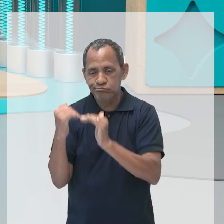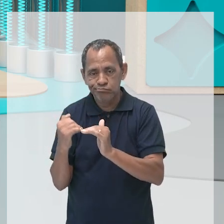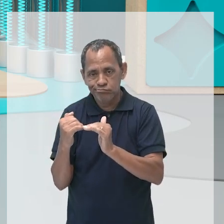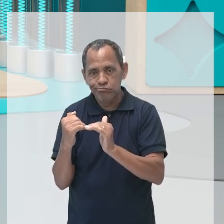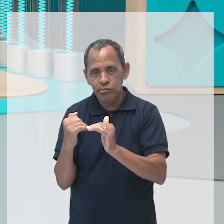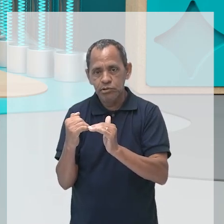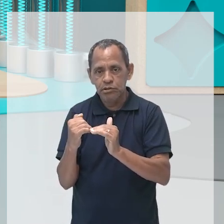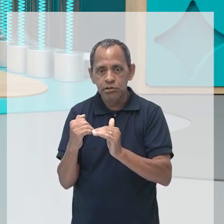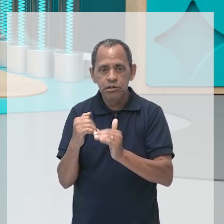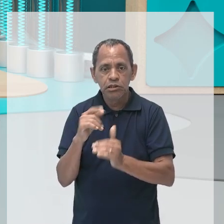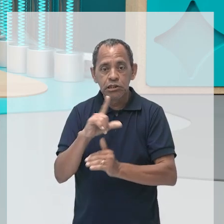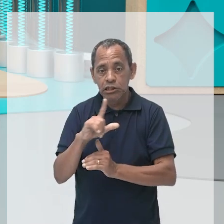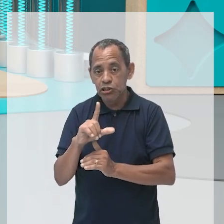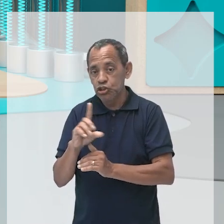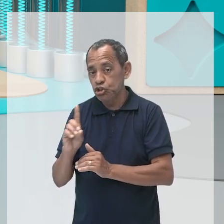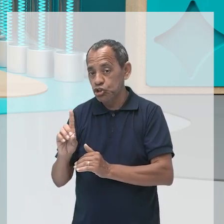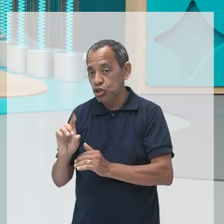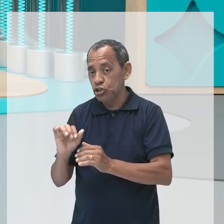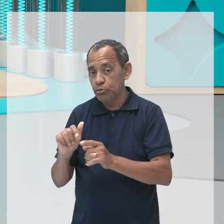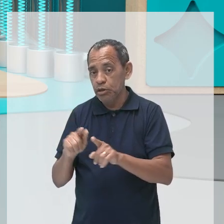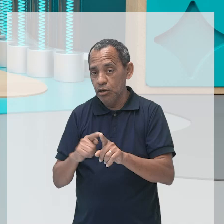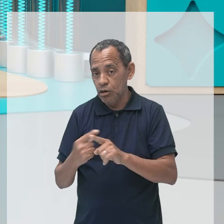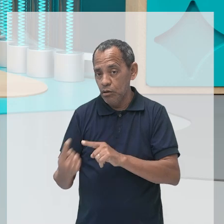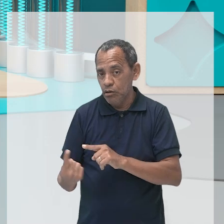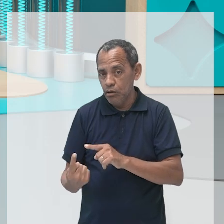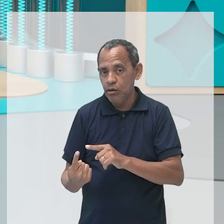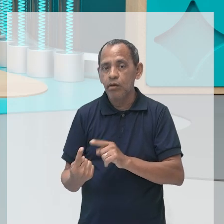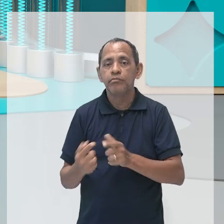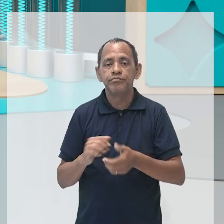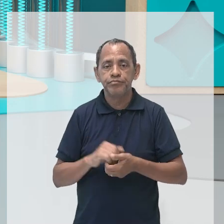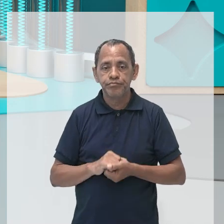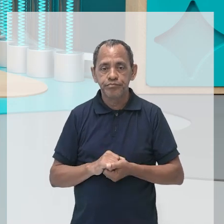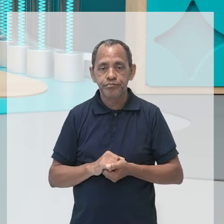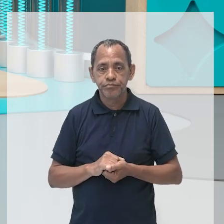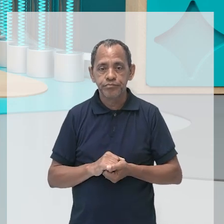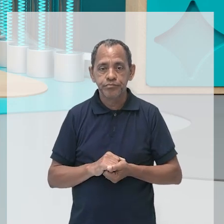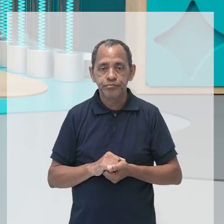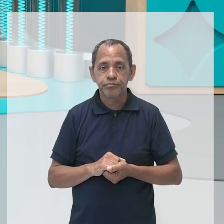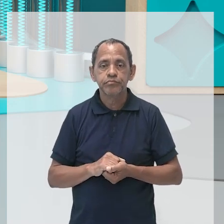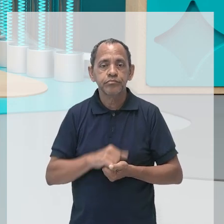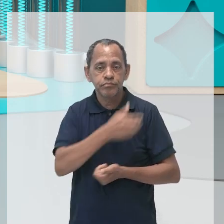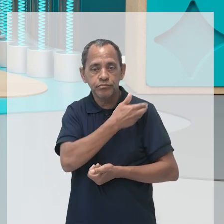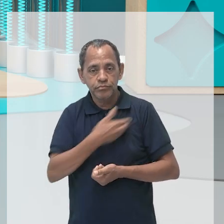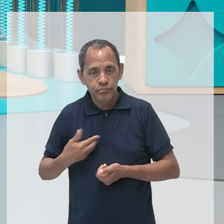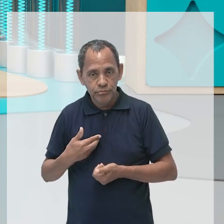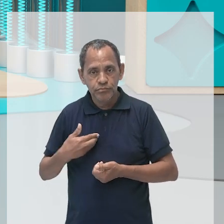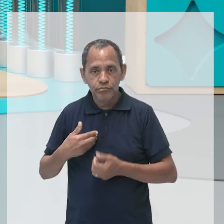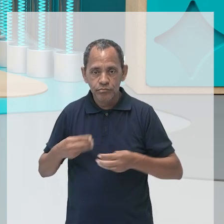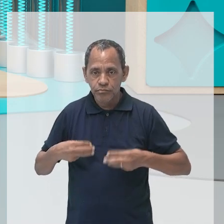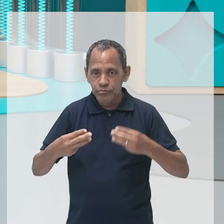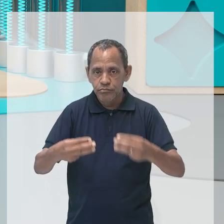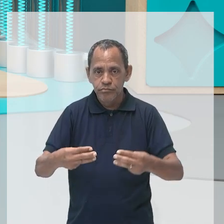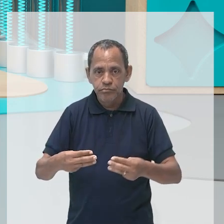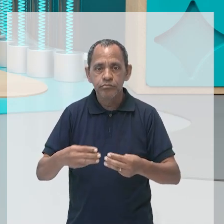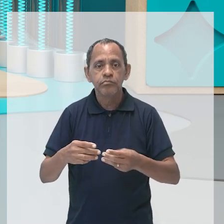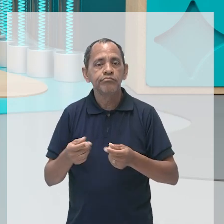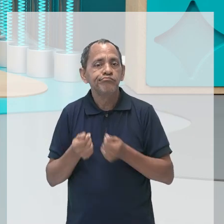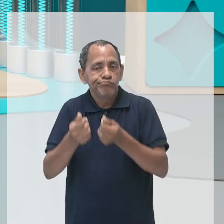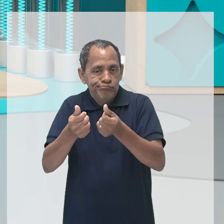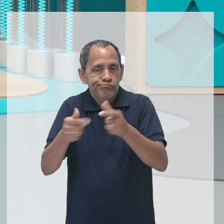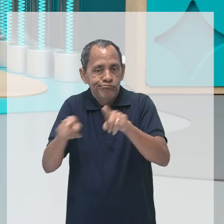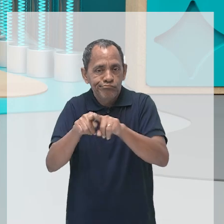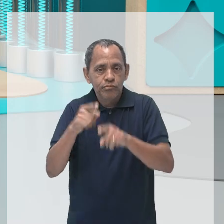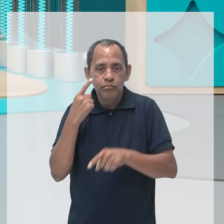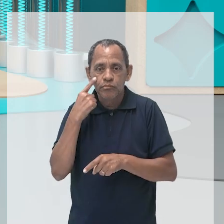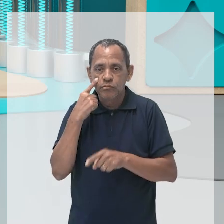cartaz, exatamente a indicação, a logo aqui do Governo Federal, Ministério da Fazenda, e aqui você observa